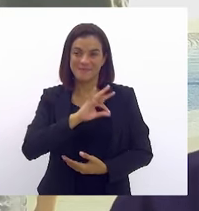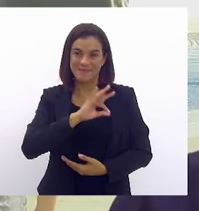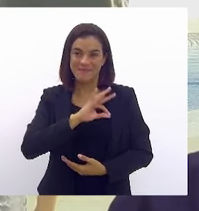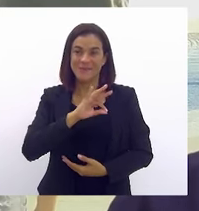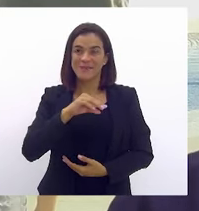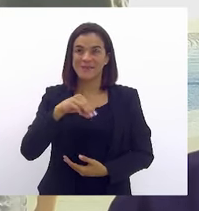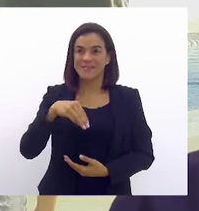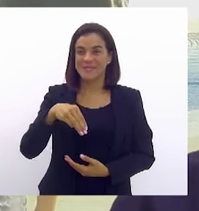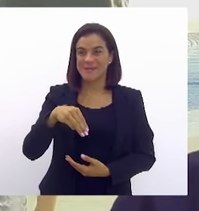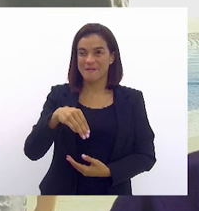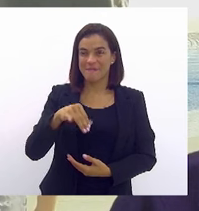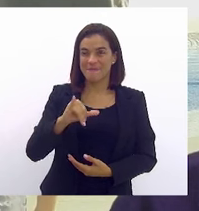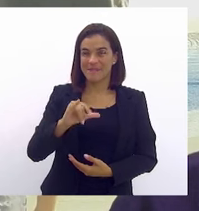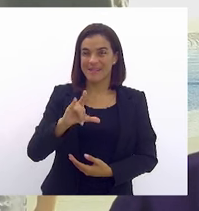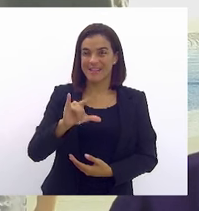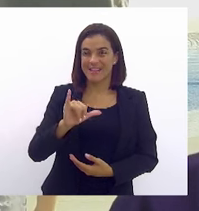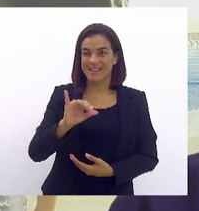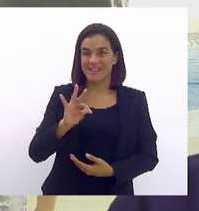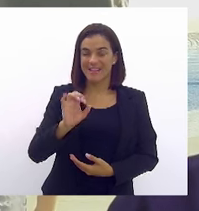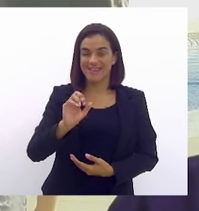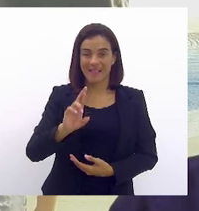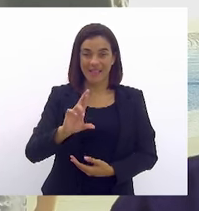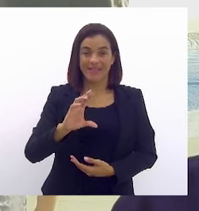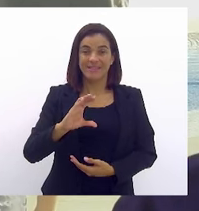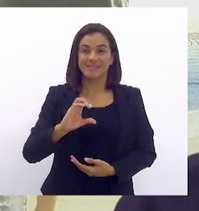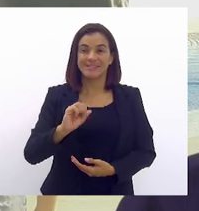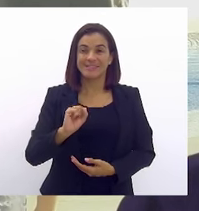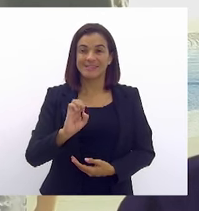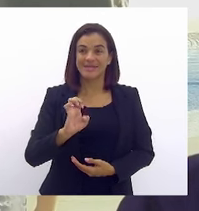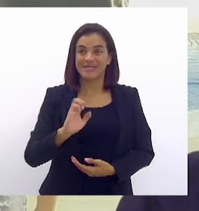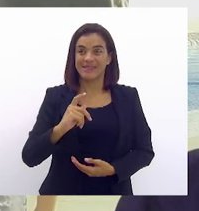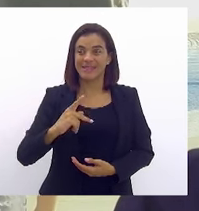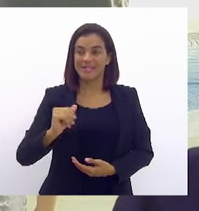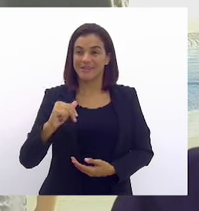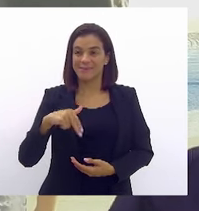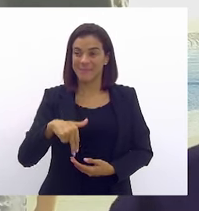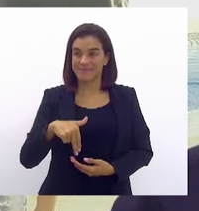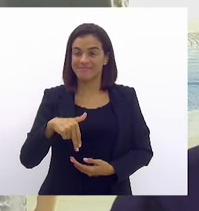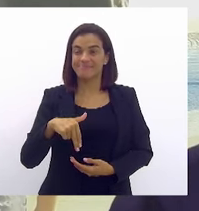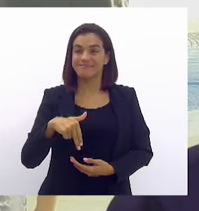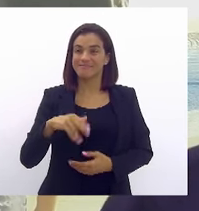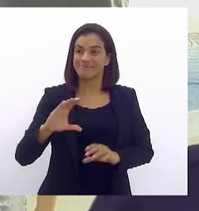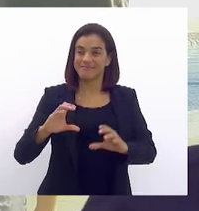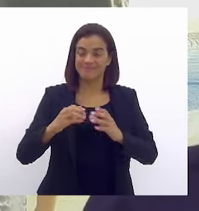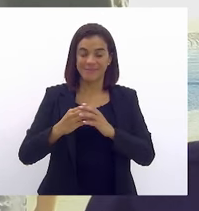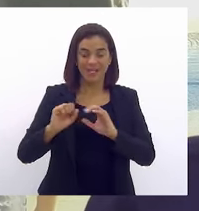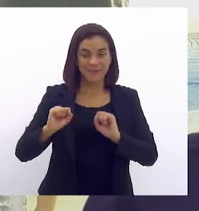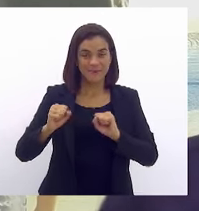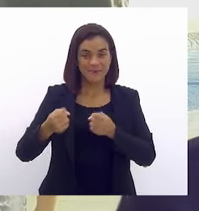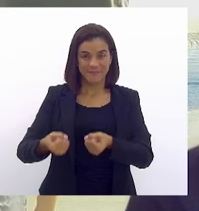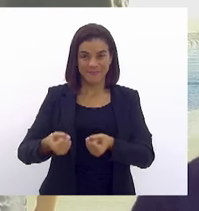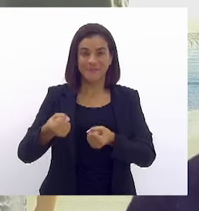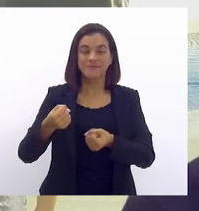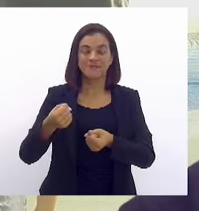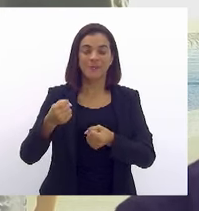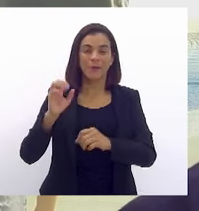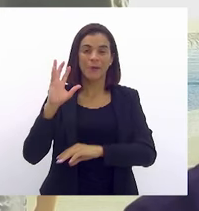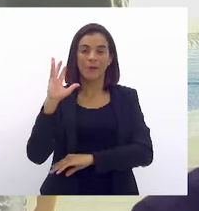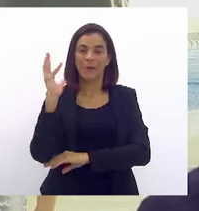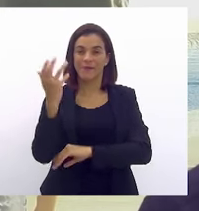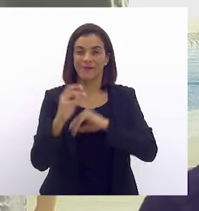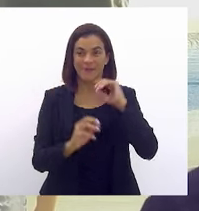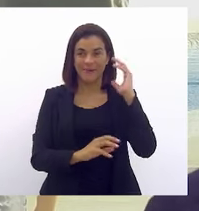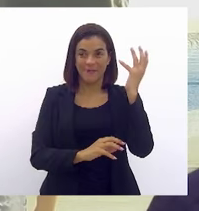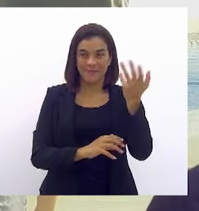CEPAM, que tem sempre sido parceiro da Comissão de Defesa do Meio Ambiente, incondicionalmente,